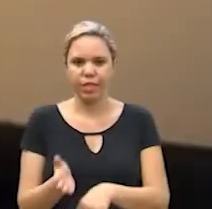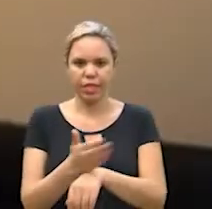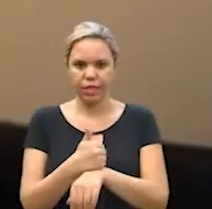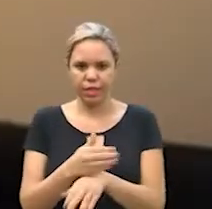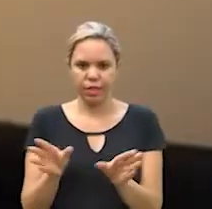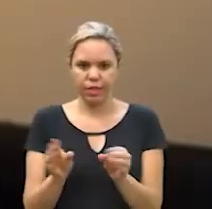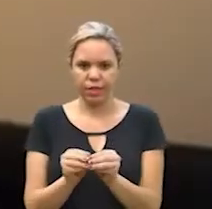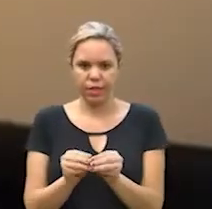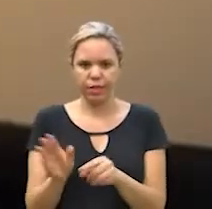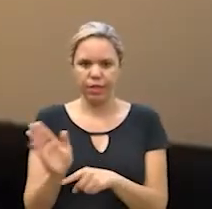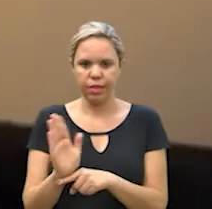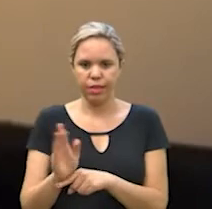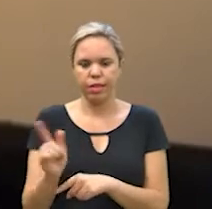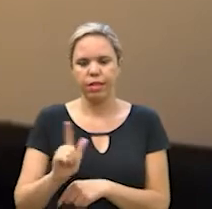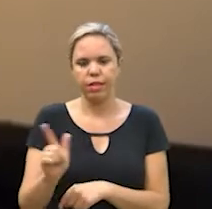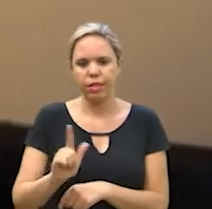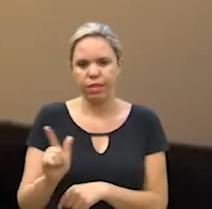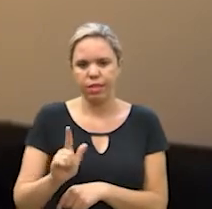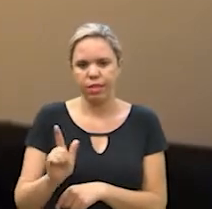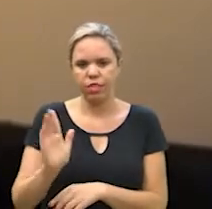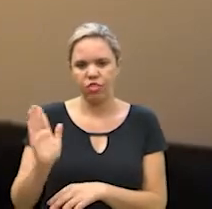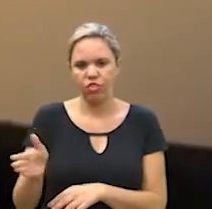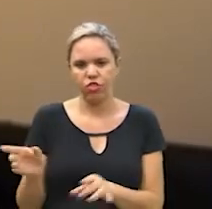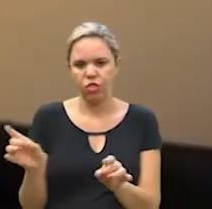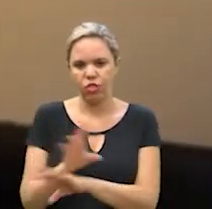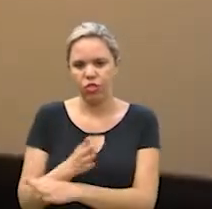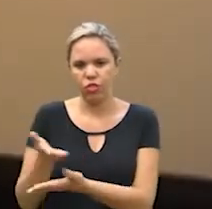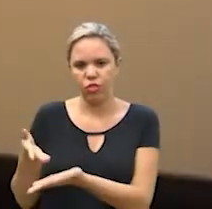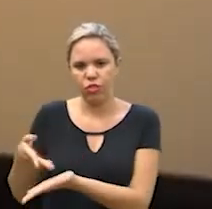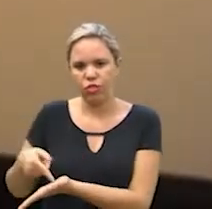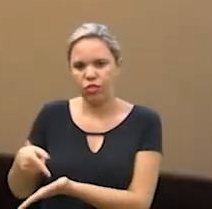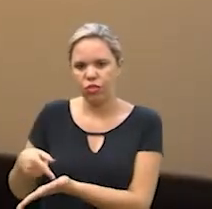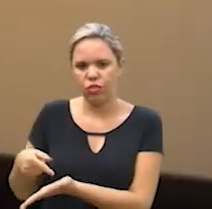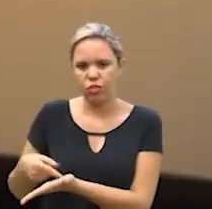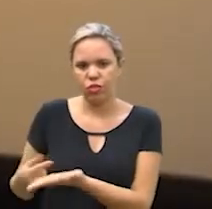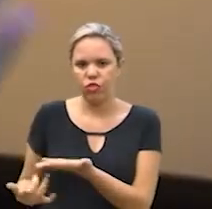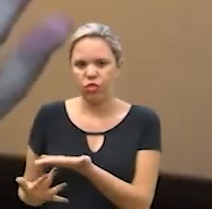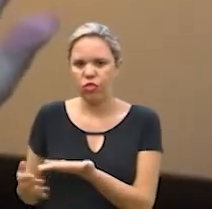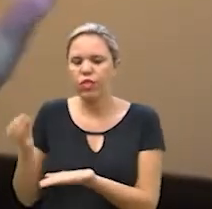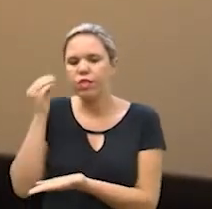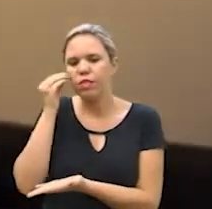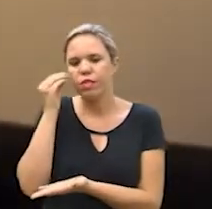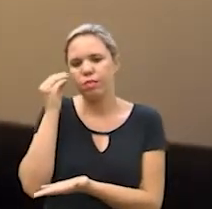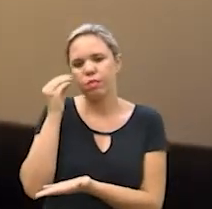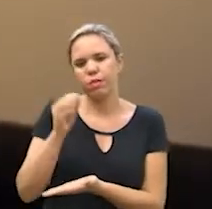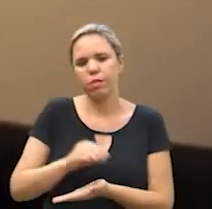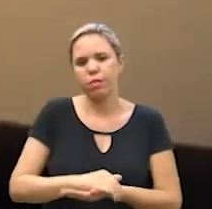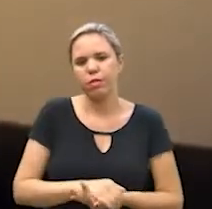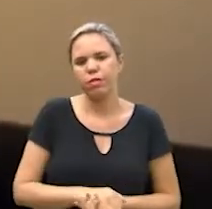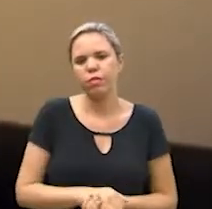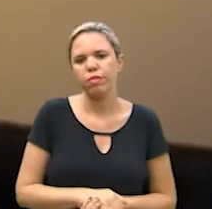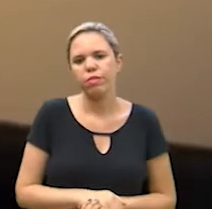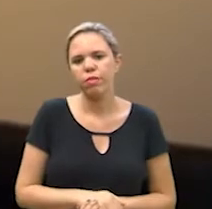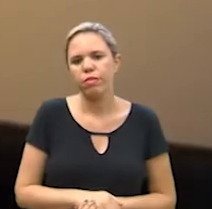Antes de finalizar o vídeo, é claro que eu já estou com a receita pronta aqui, bem fritinho. Vou experimentar.